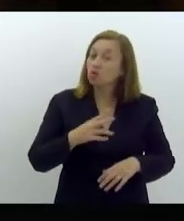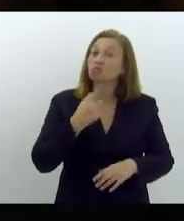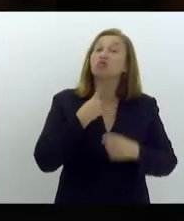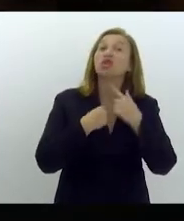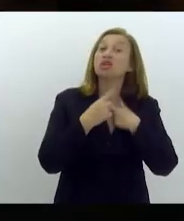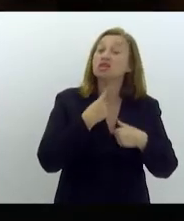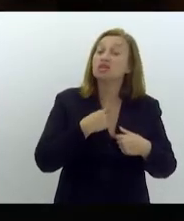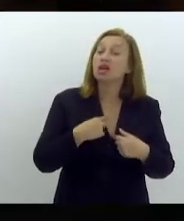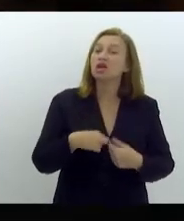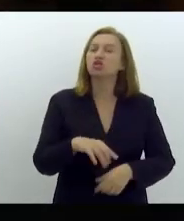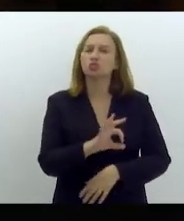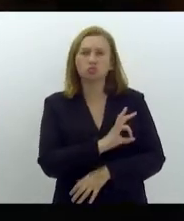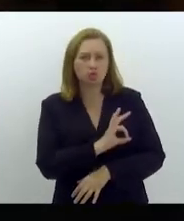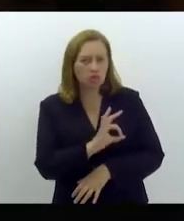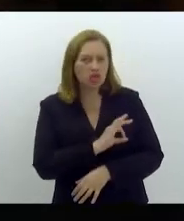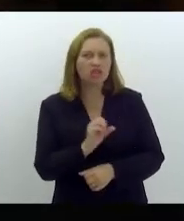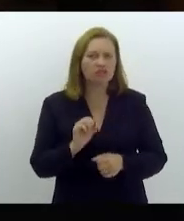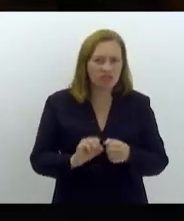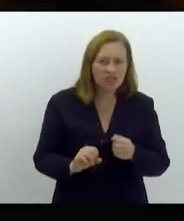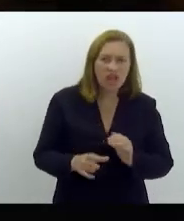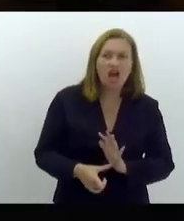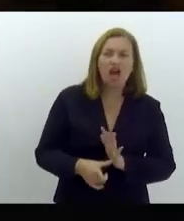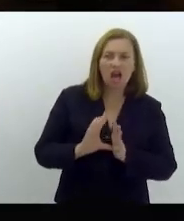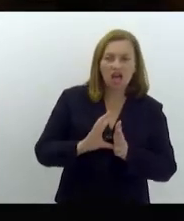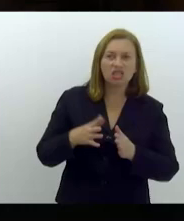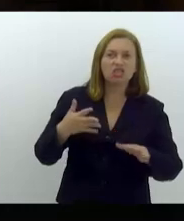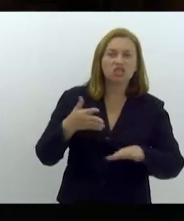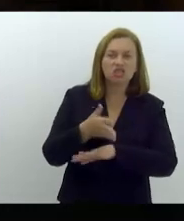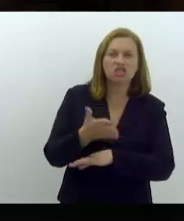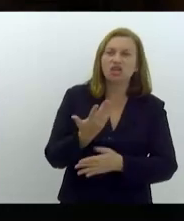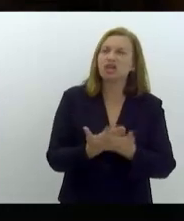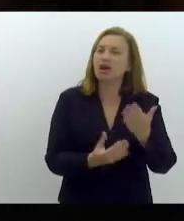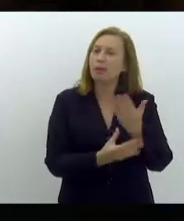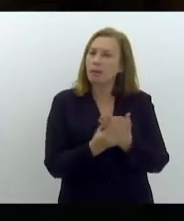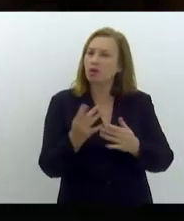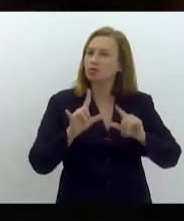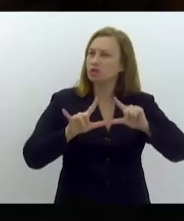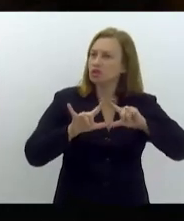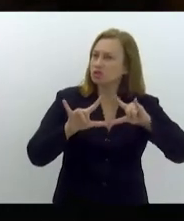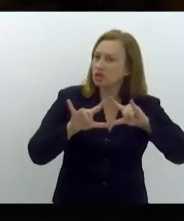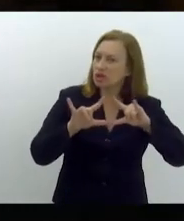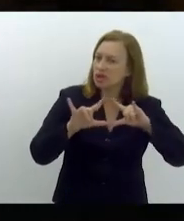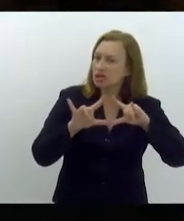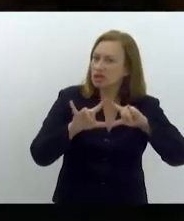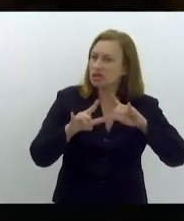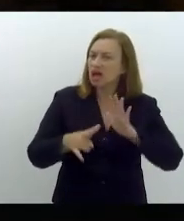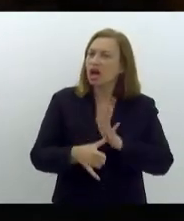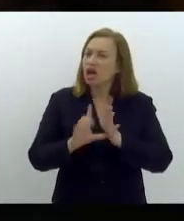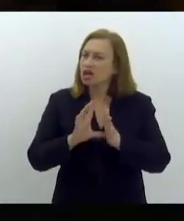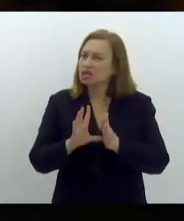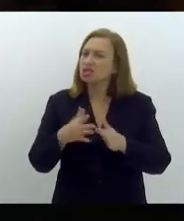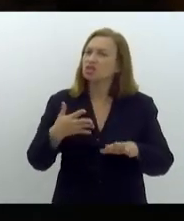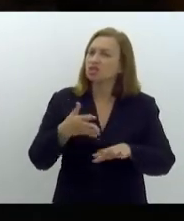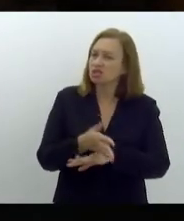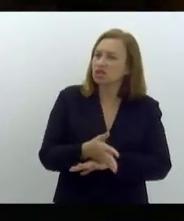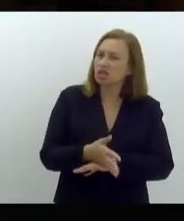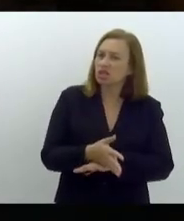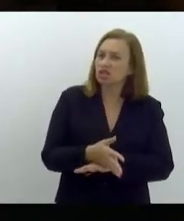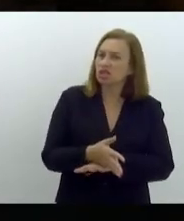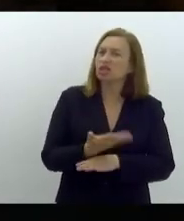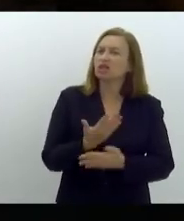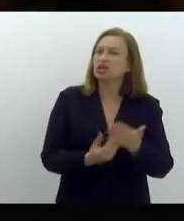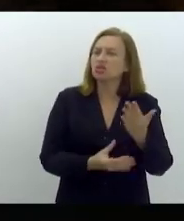de isso ser feito antes que chegue na mão das milícias antes que chega nas mãos que chegue na mão